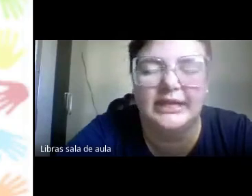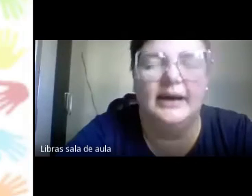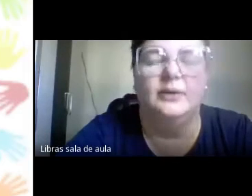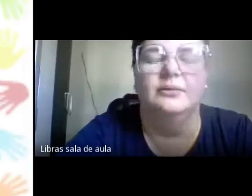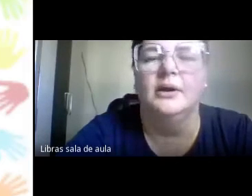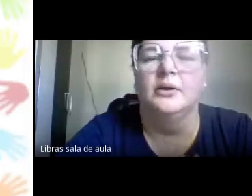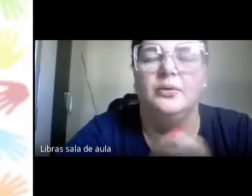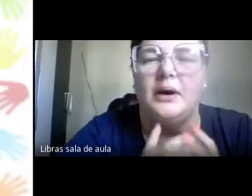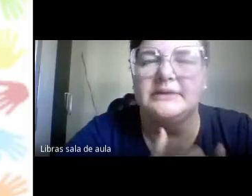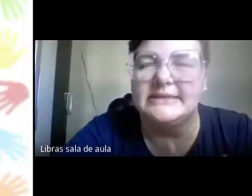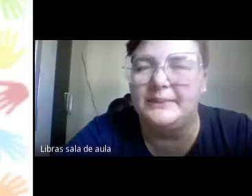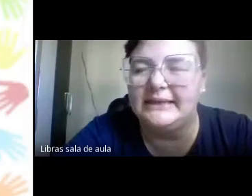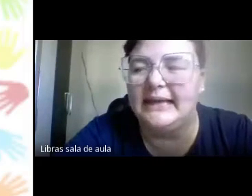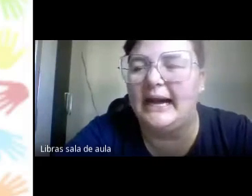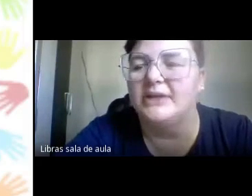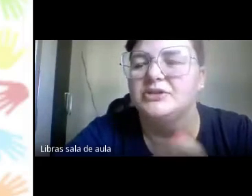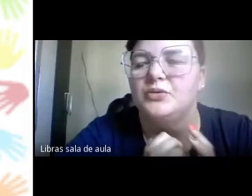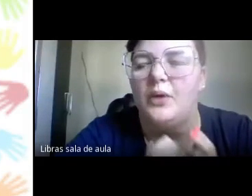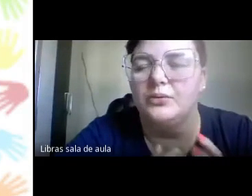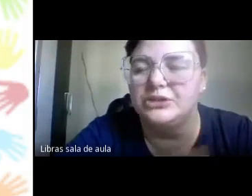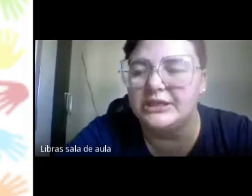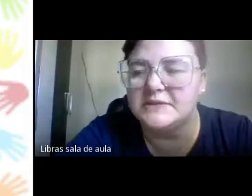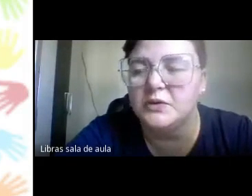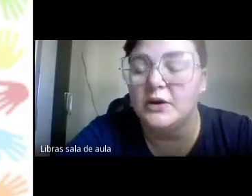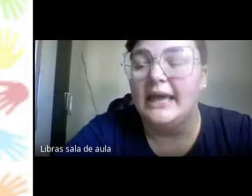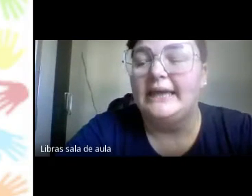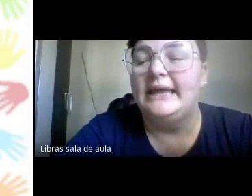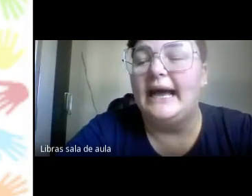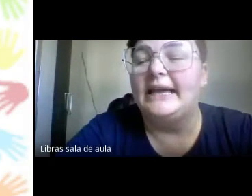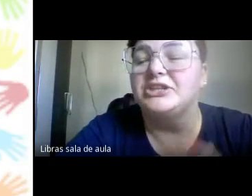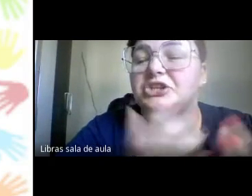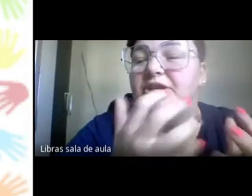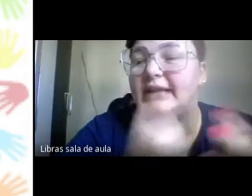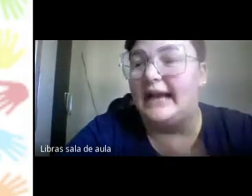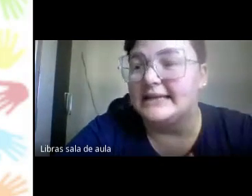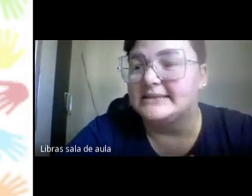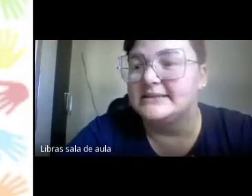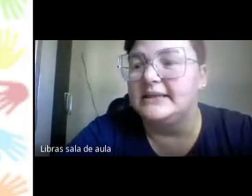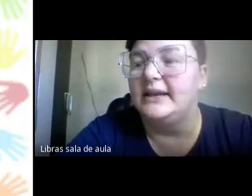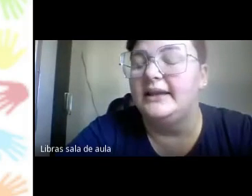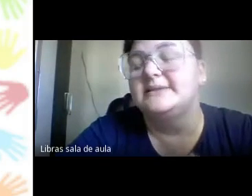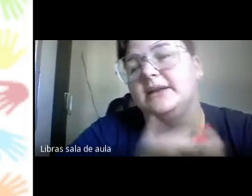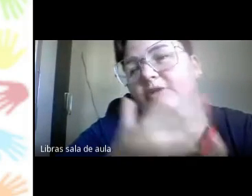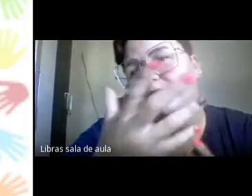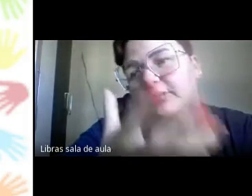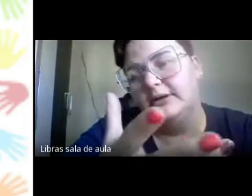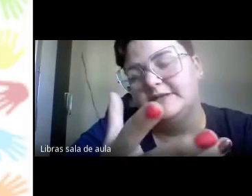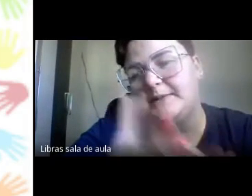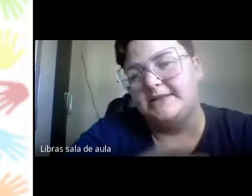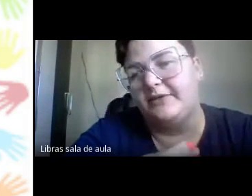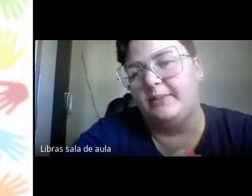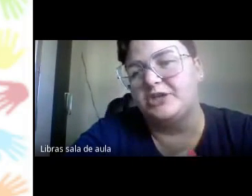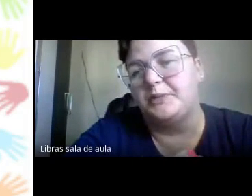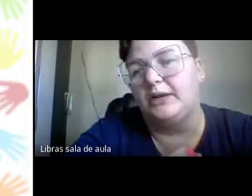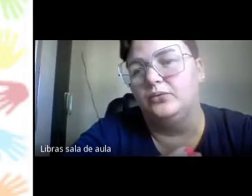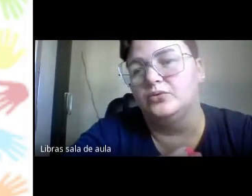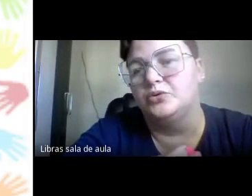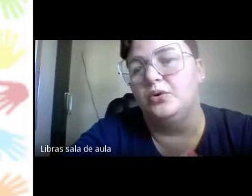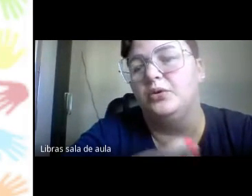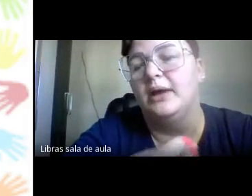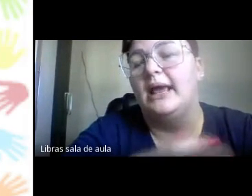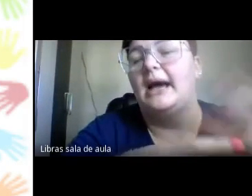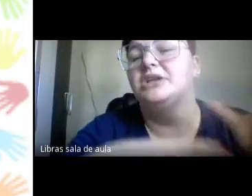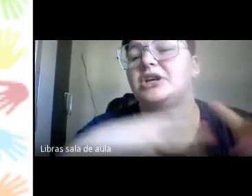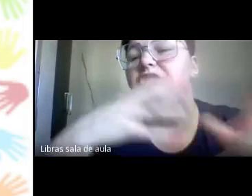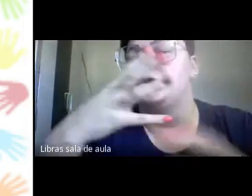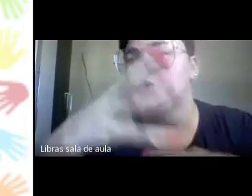síndrome de Down, com altas habilidades, com autismo, e aí a gente traz, se não for especificamente para aluno